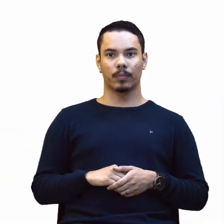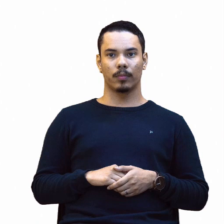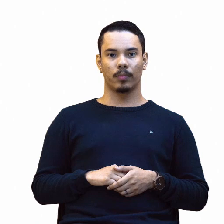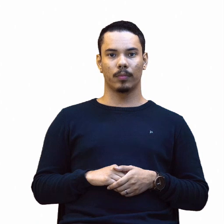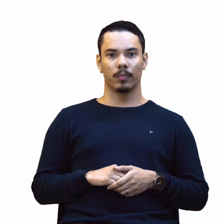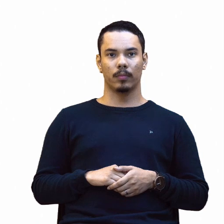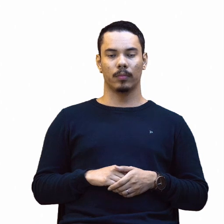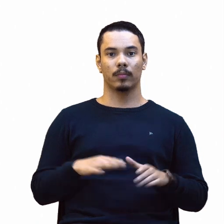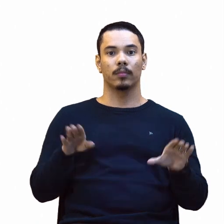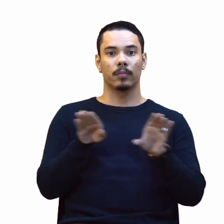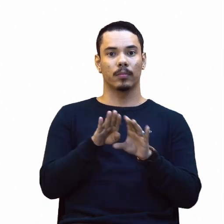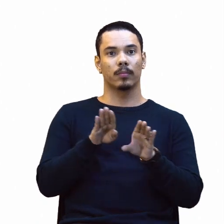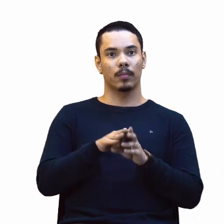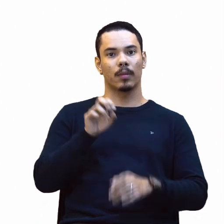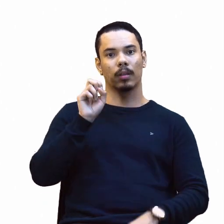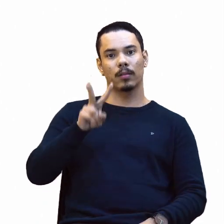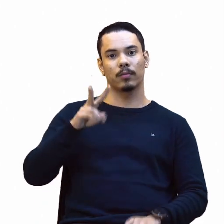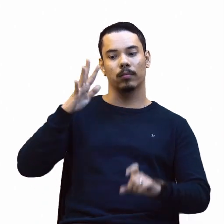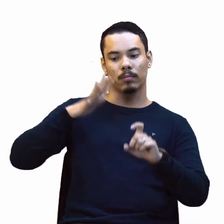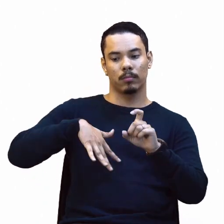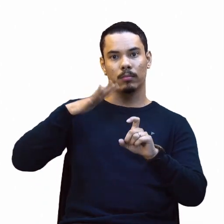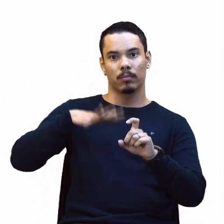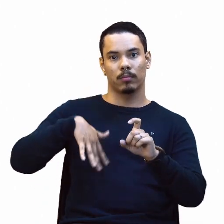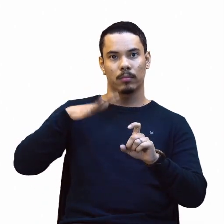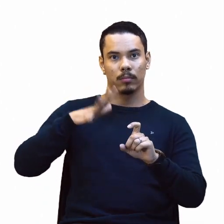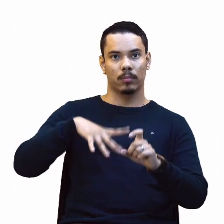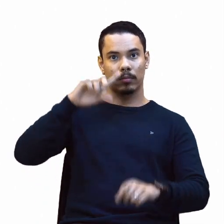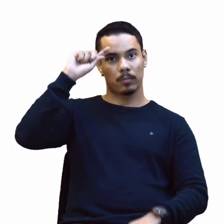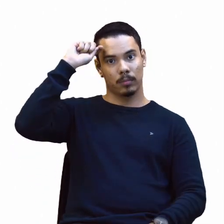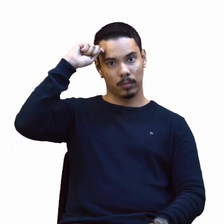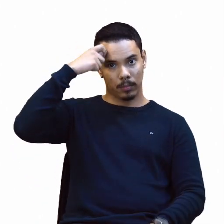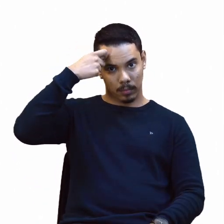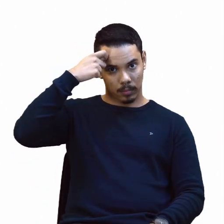Vimos também a mitologia africana e afrodescendente.